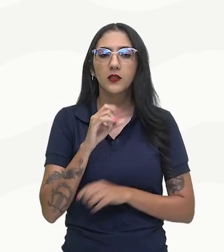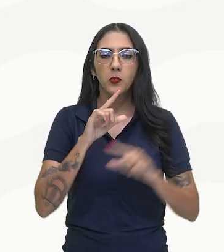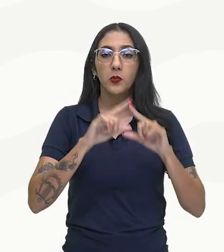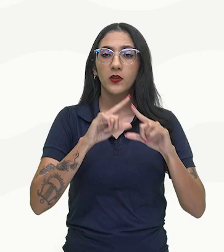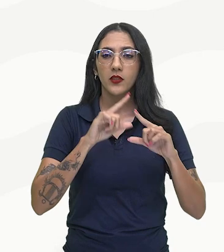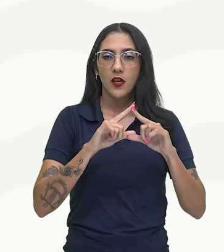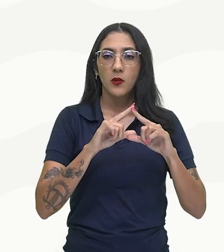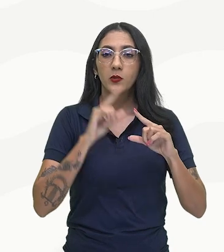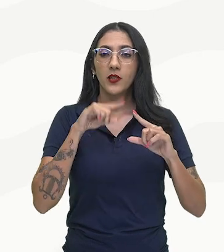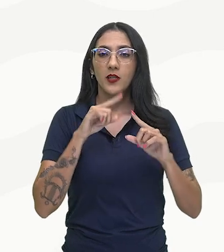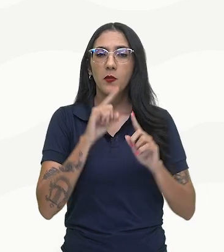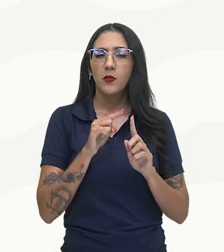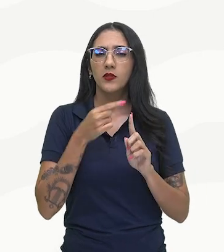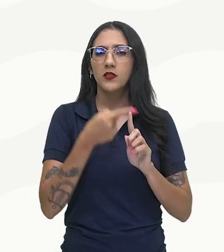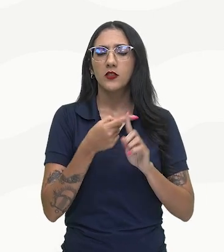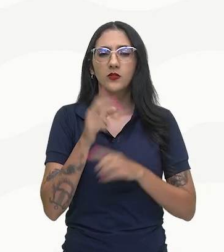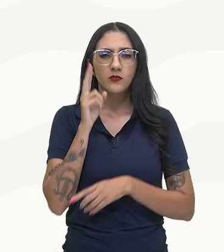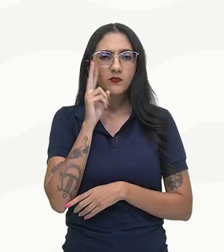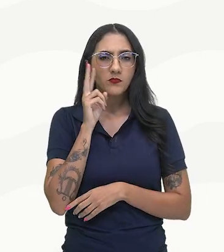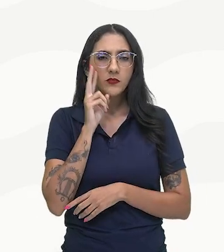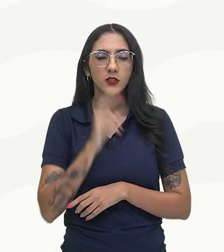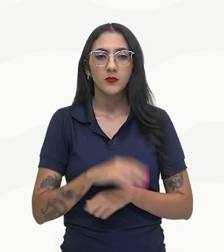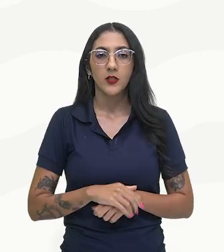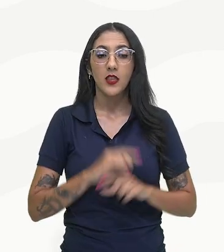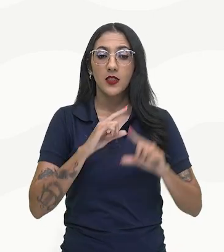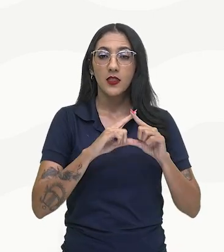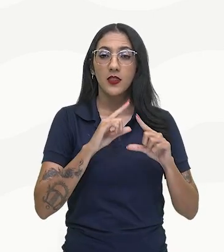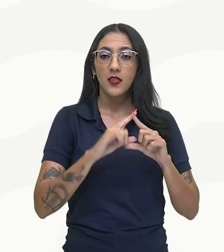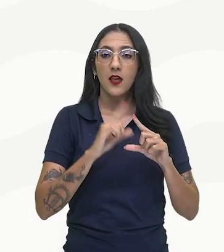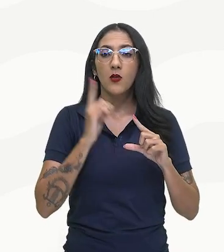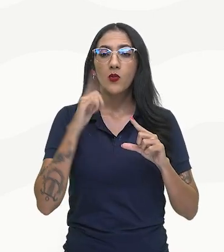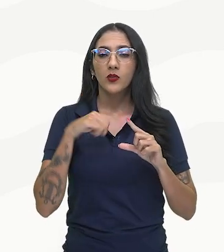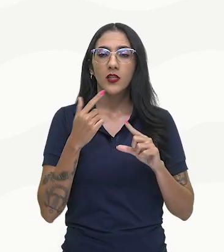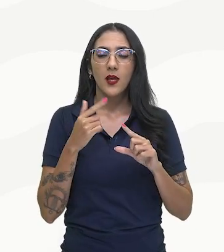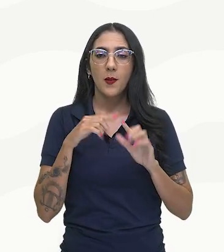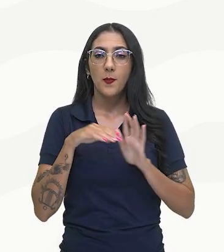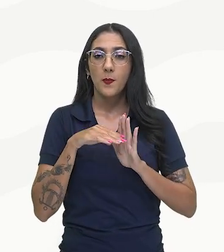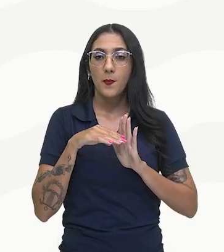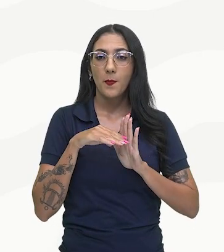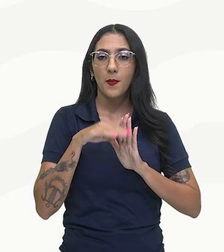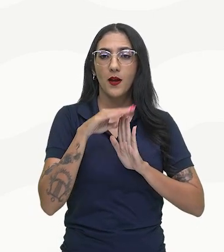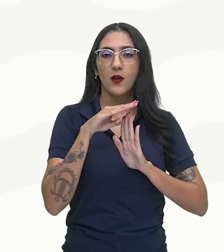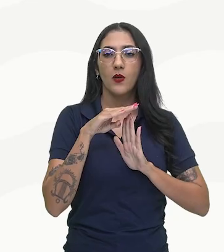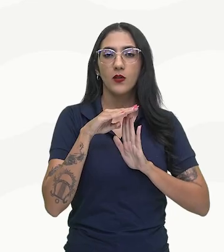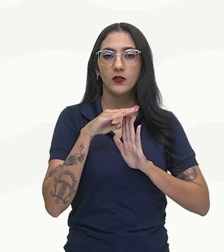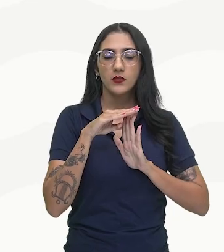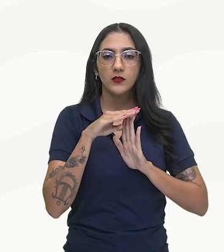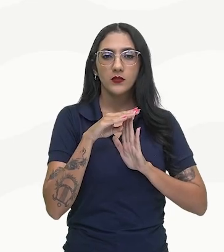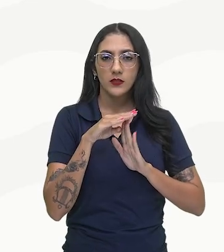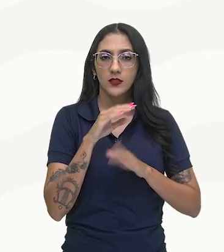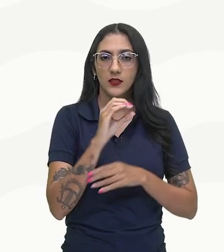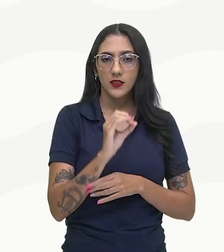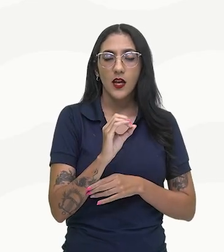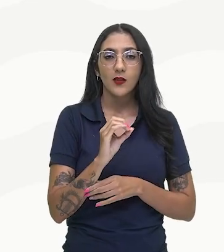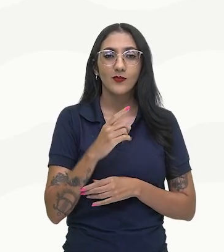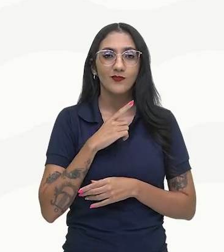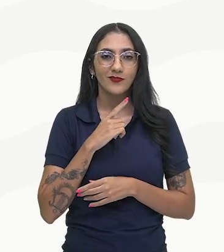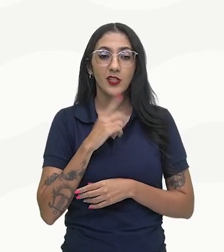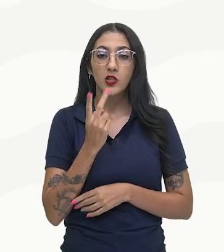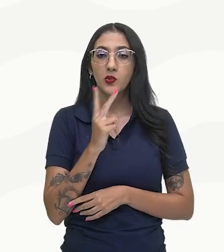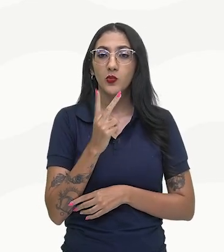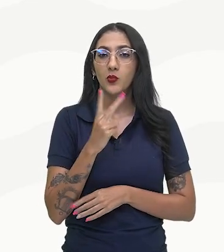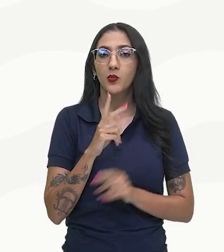positivo? Lembra lá? Quando o delta ele é maior do que zero, nós teremos dois valores para x, ou seja,